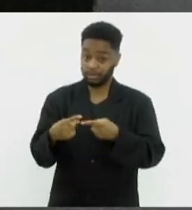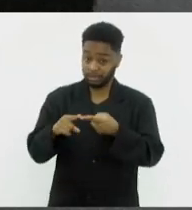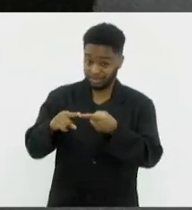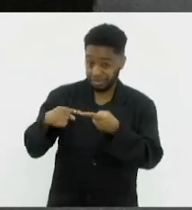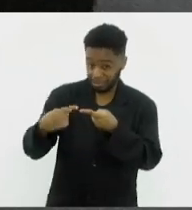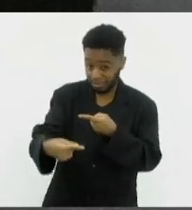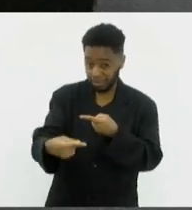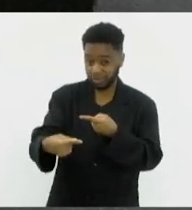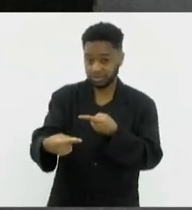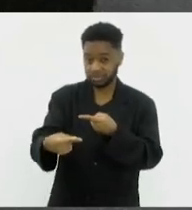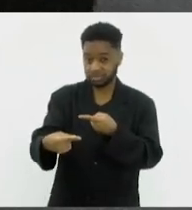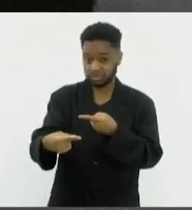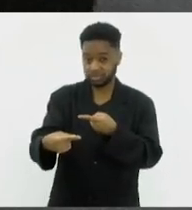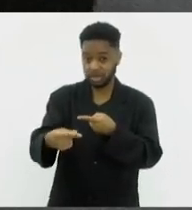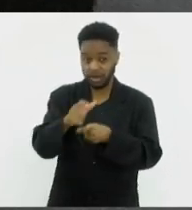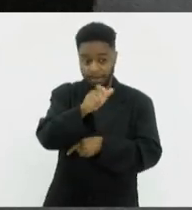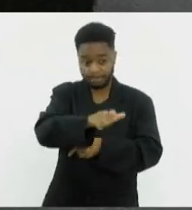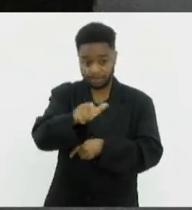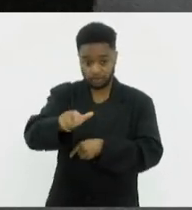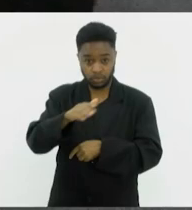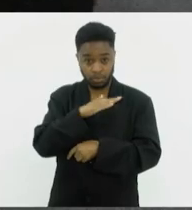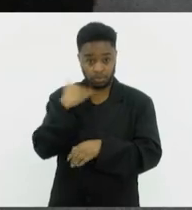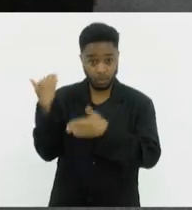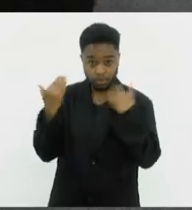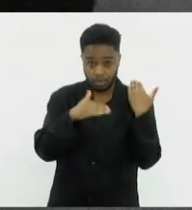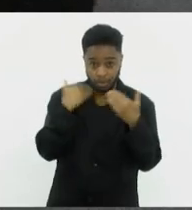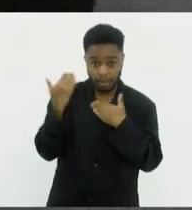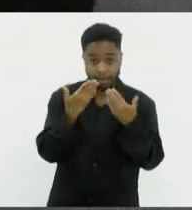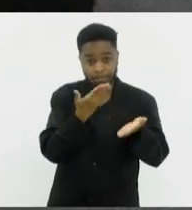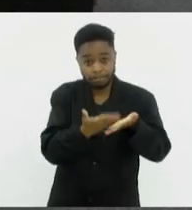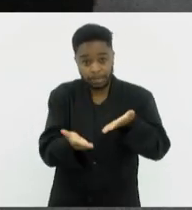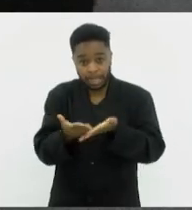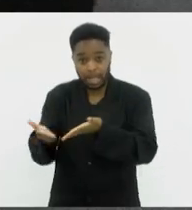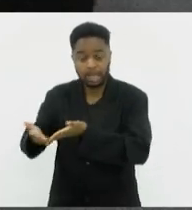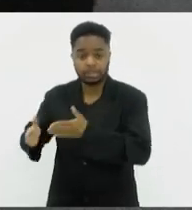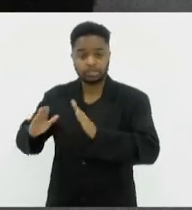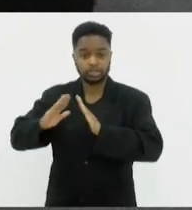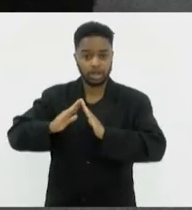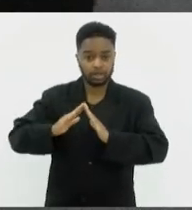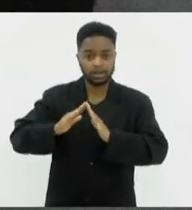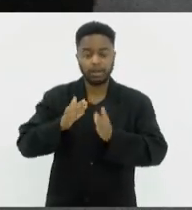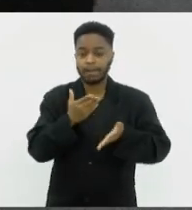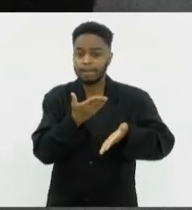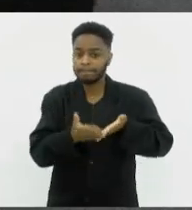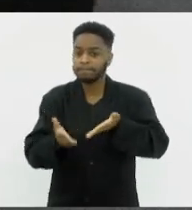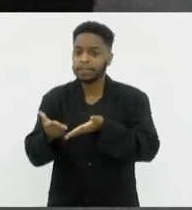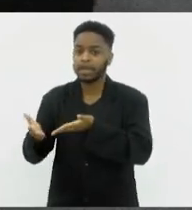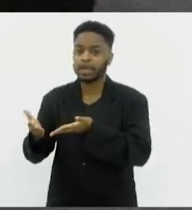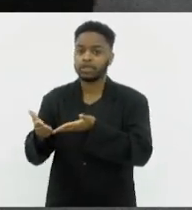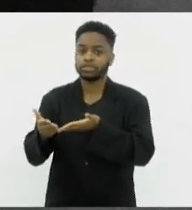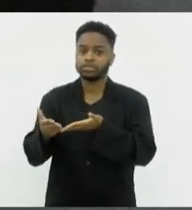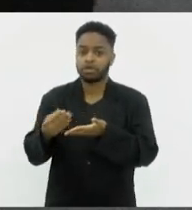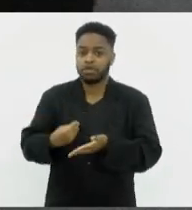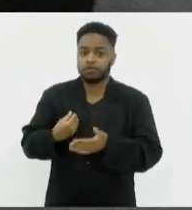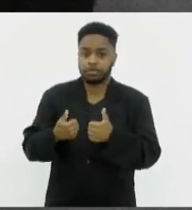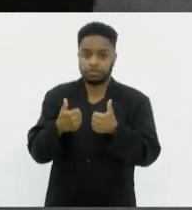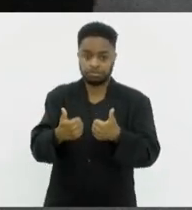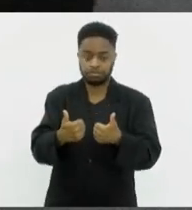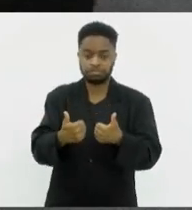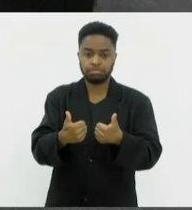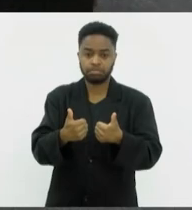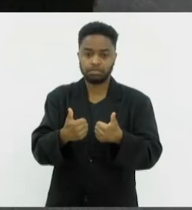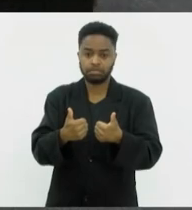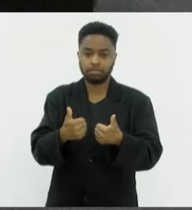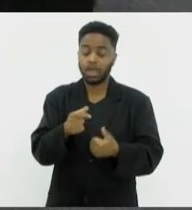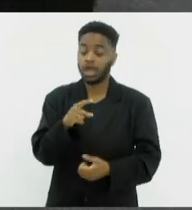senhor presidente, que essas pessoas são mortas, perdem as suas casas, perdem as suas dignidades, a